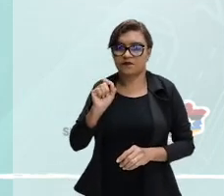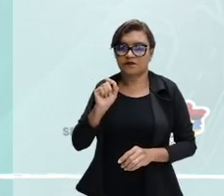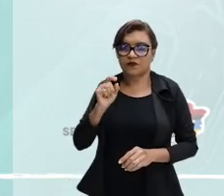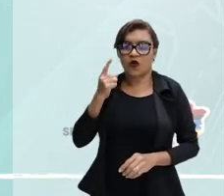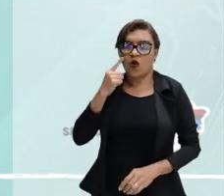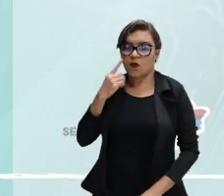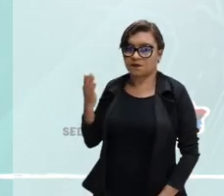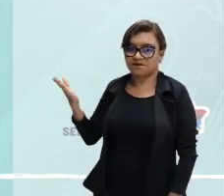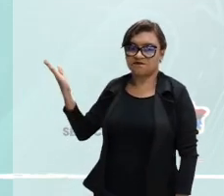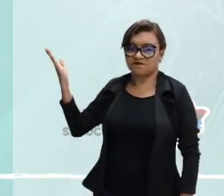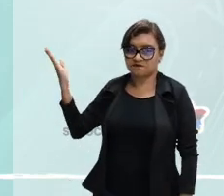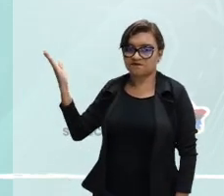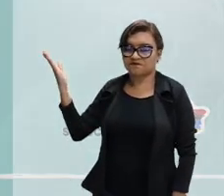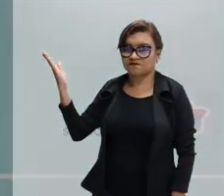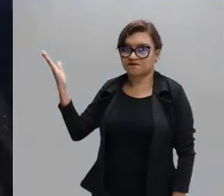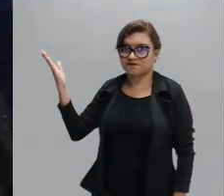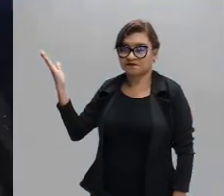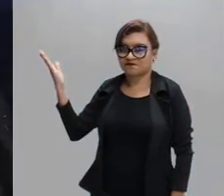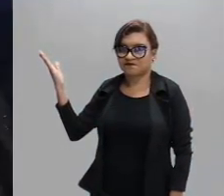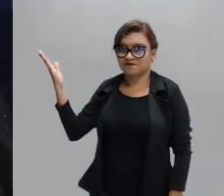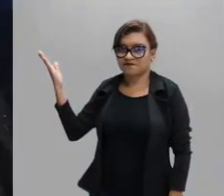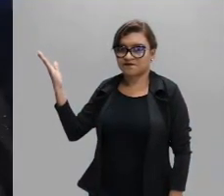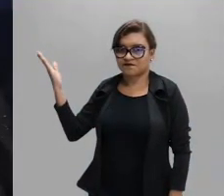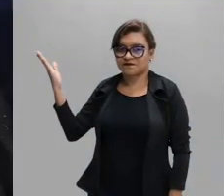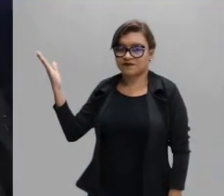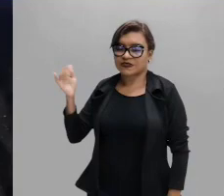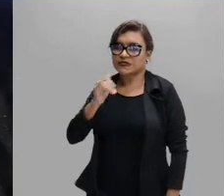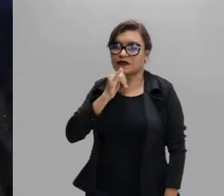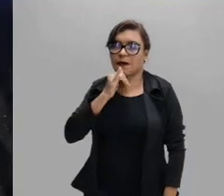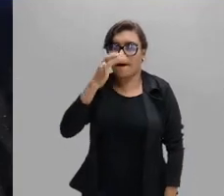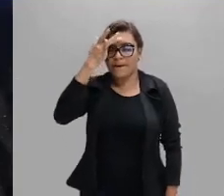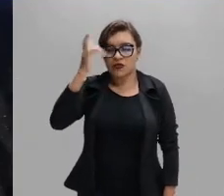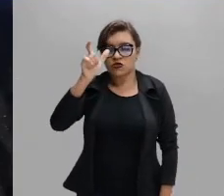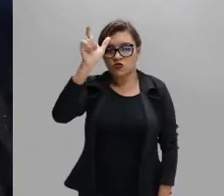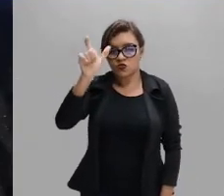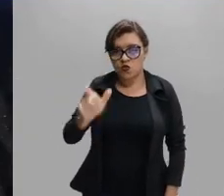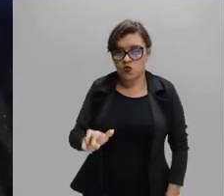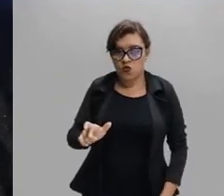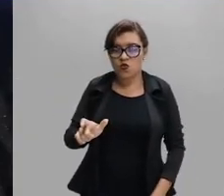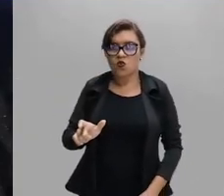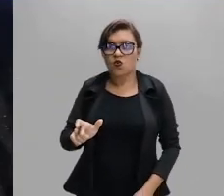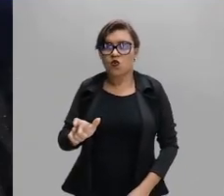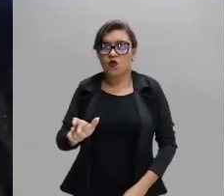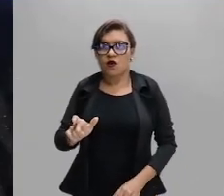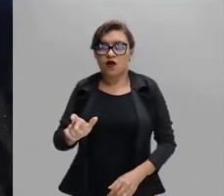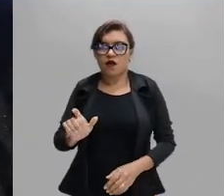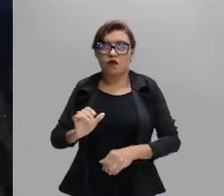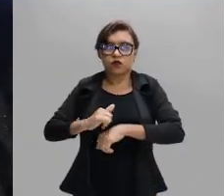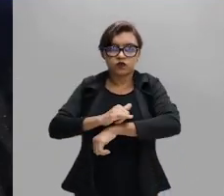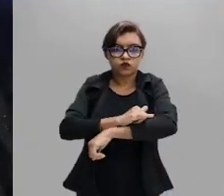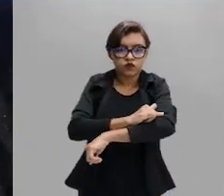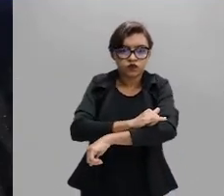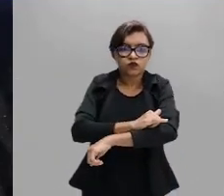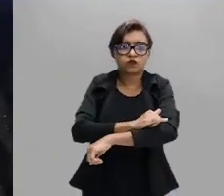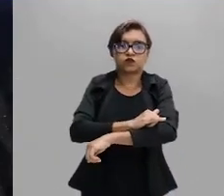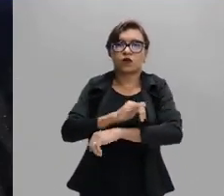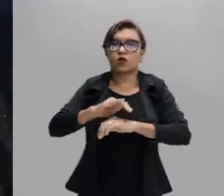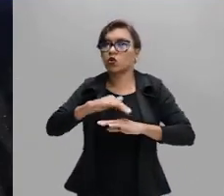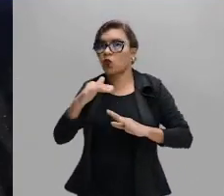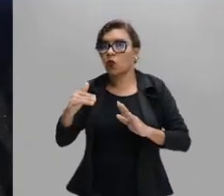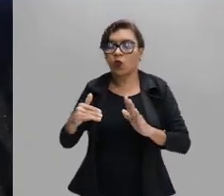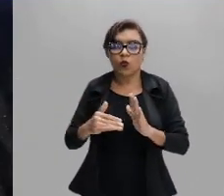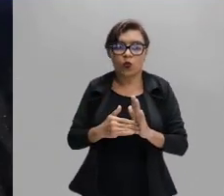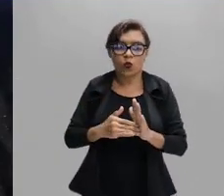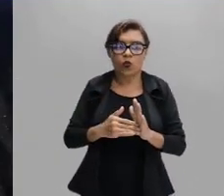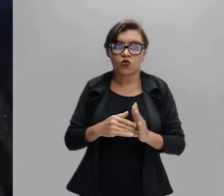distribuído por todo o corpo. É aquele indivíduo que ele é todo cheinho. Então, esse tipo de obesidade é uma obesidade o quê? Homogênea.